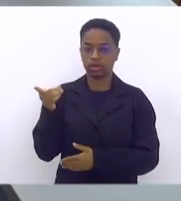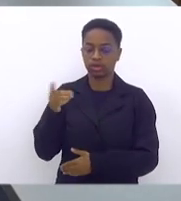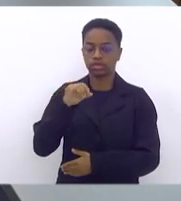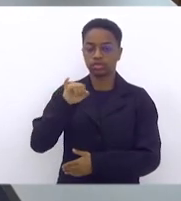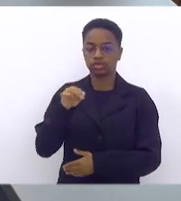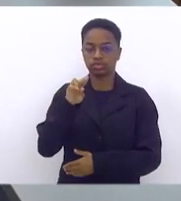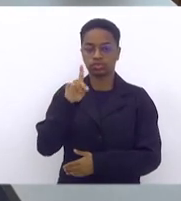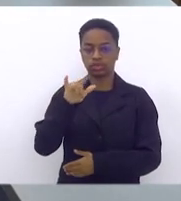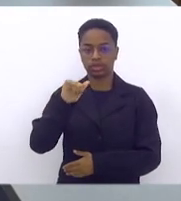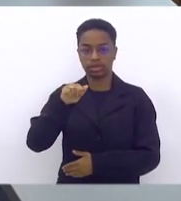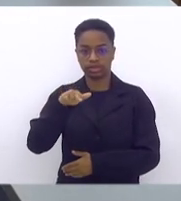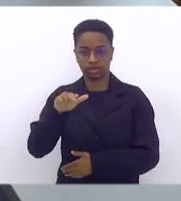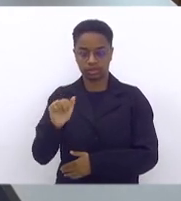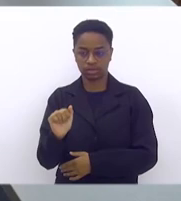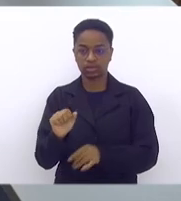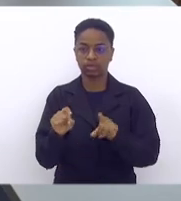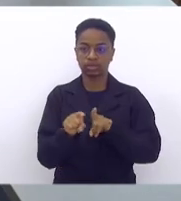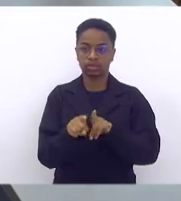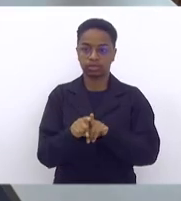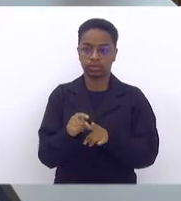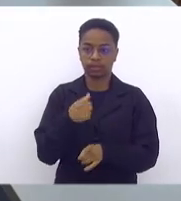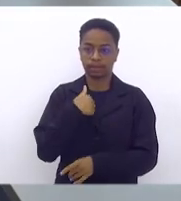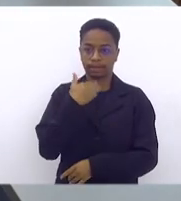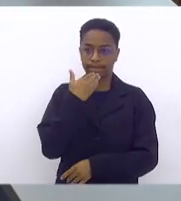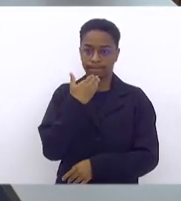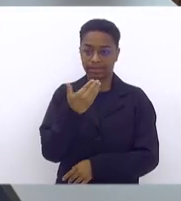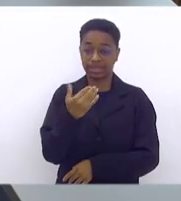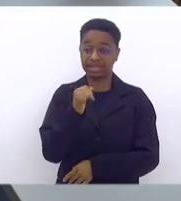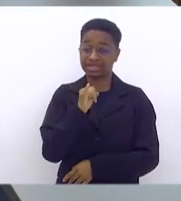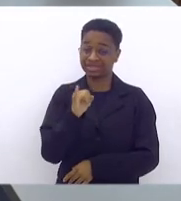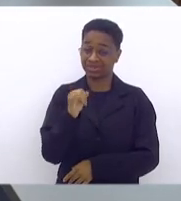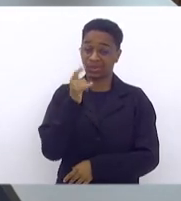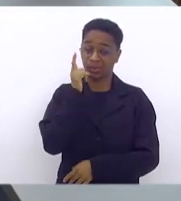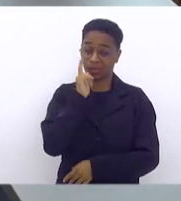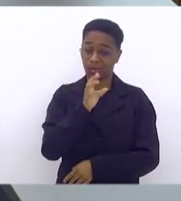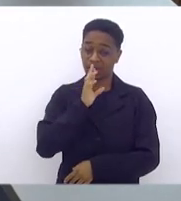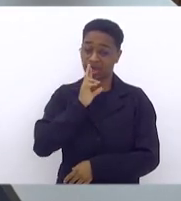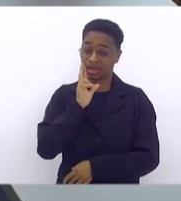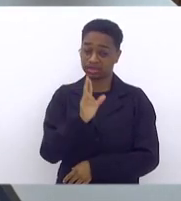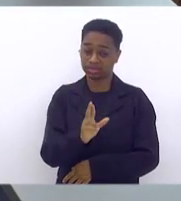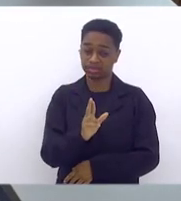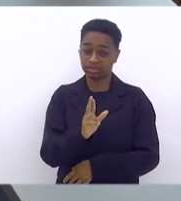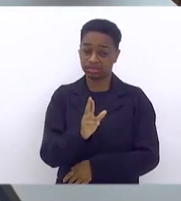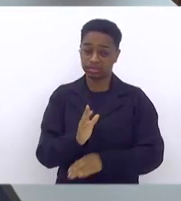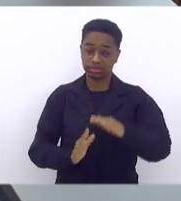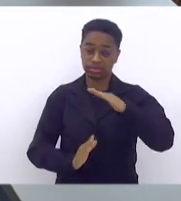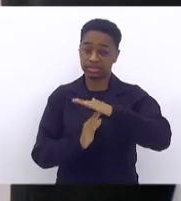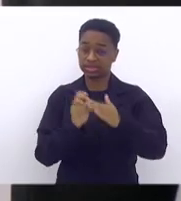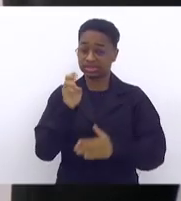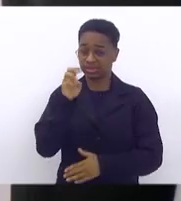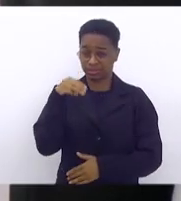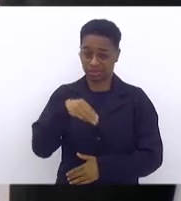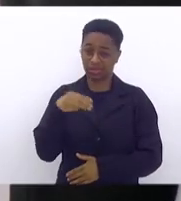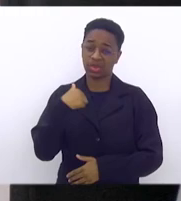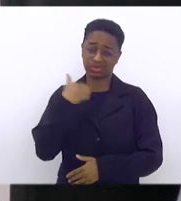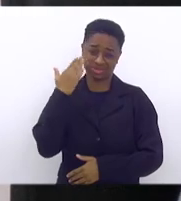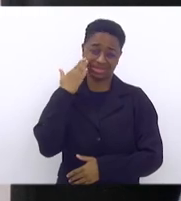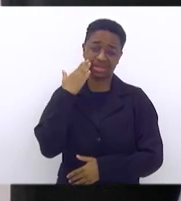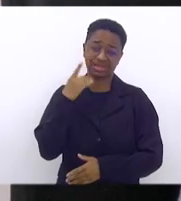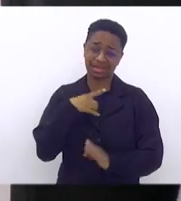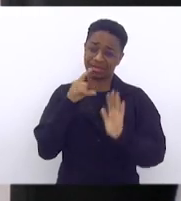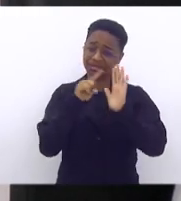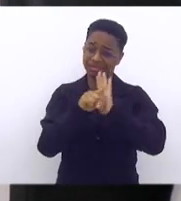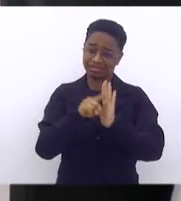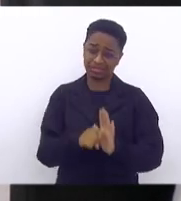Juliana e peço, se a senhora puder responder aí no máximo 5 minutos, eu sei que são perguntas